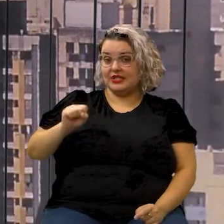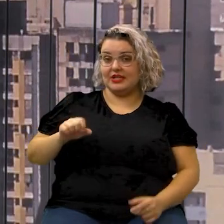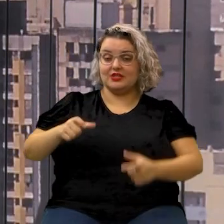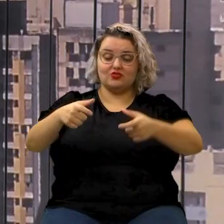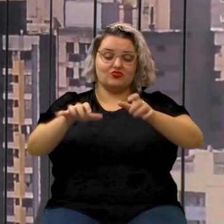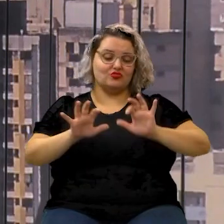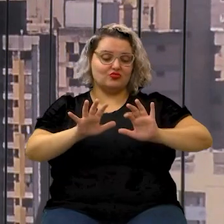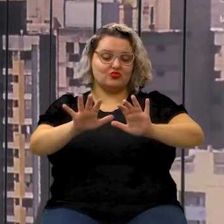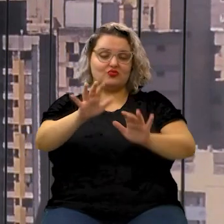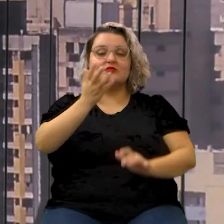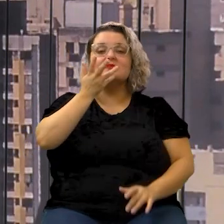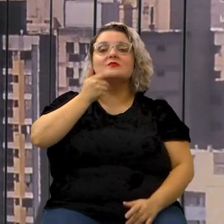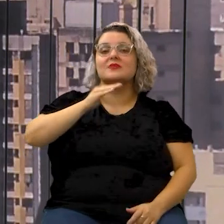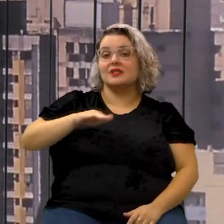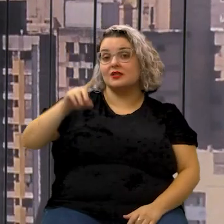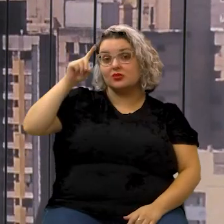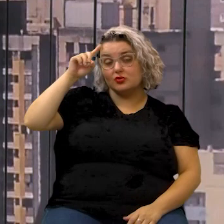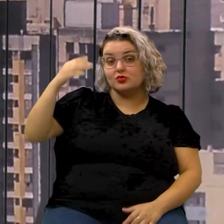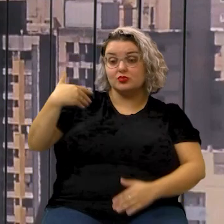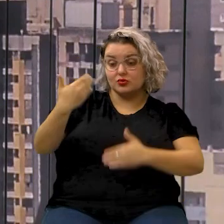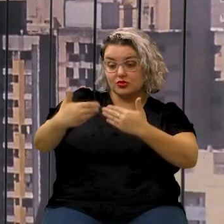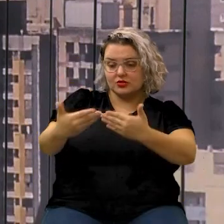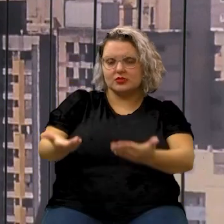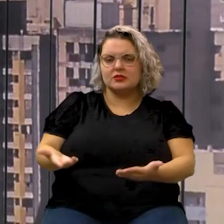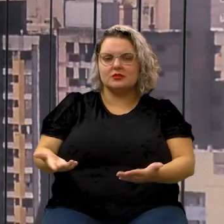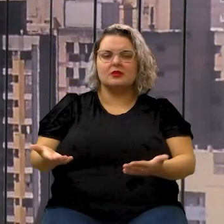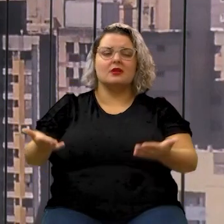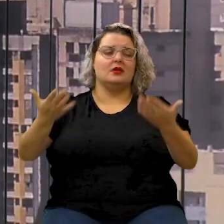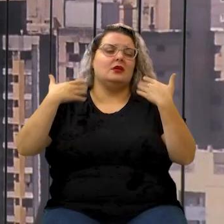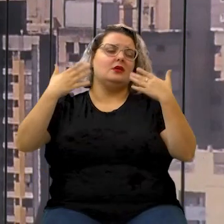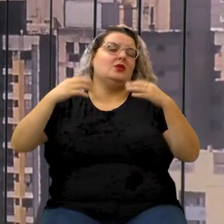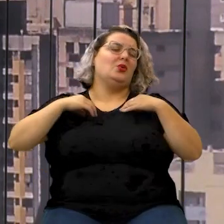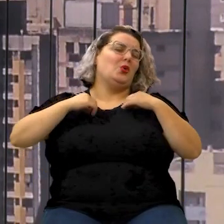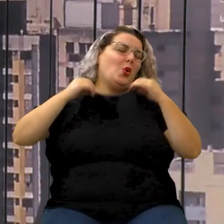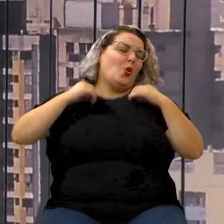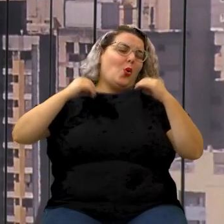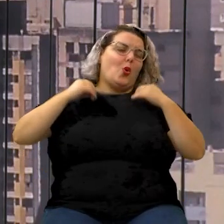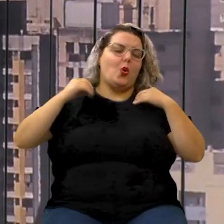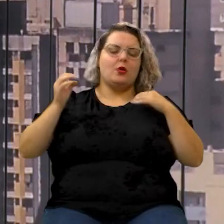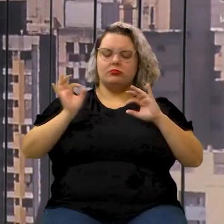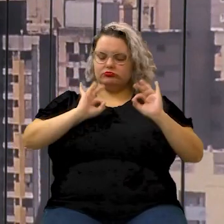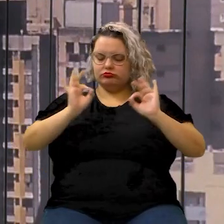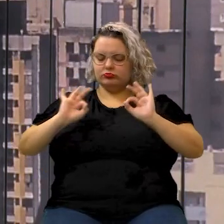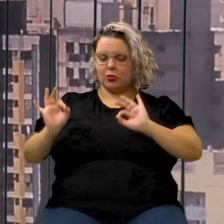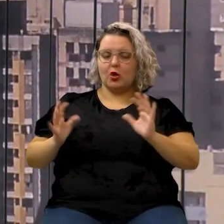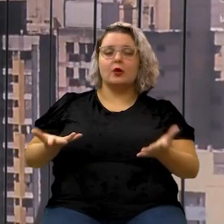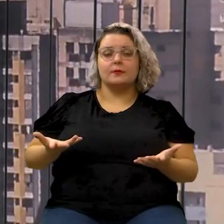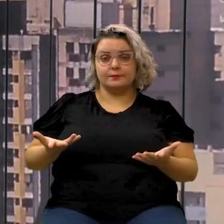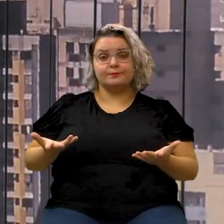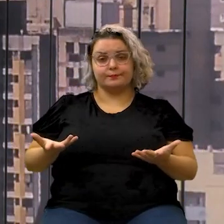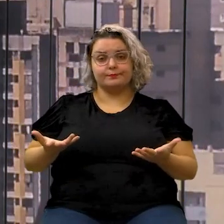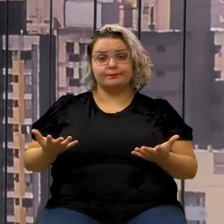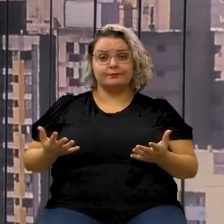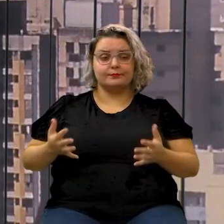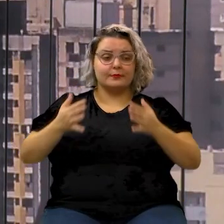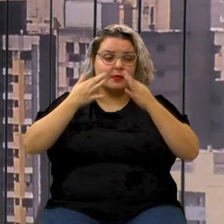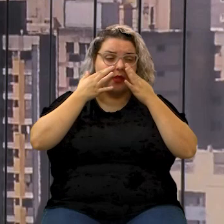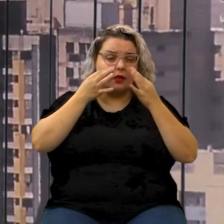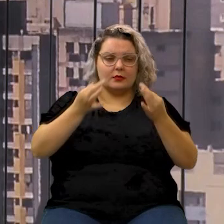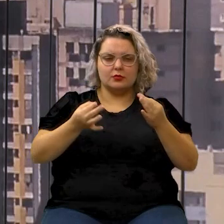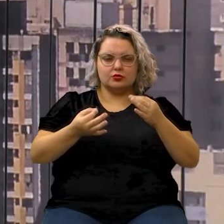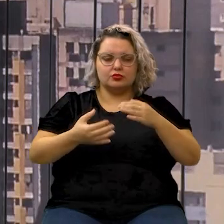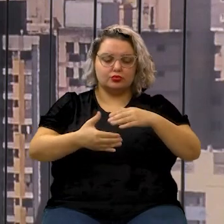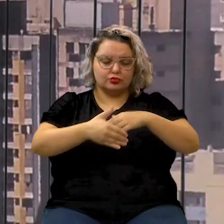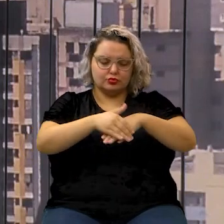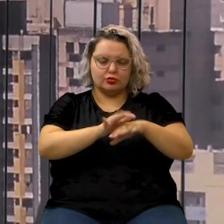bloquinhos durante o dia para a criançada. Normalmente tá calor, a gente coloca fantasia, né? Fica prestando atenção